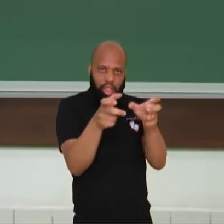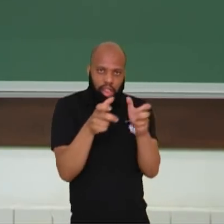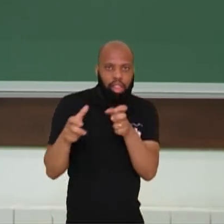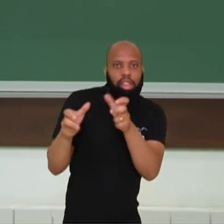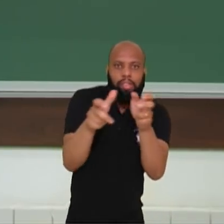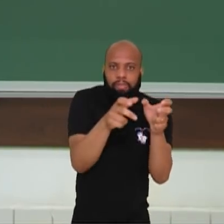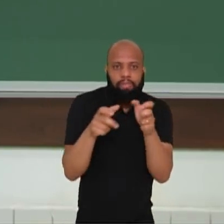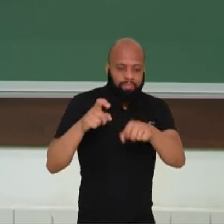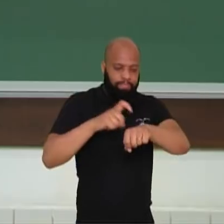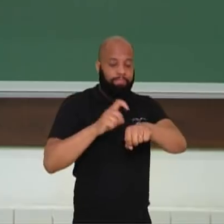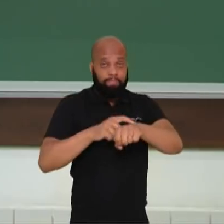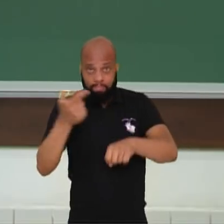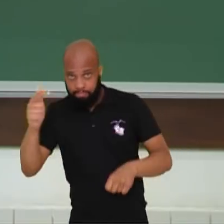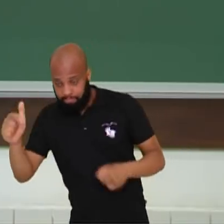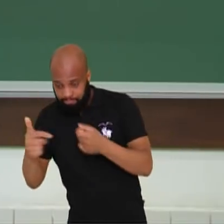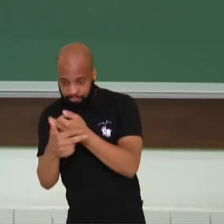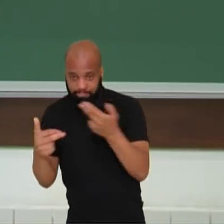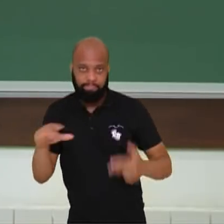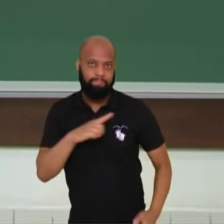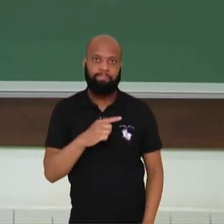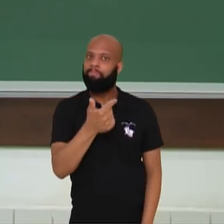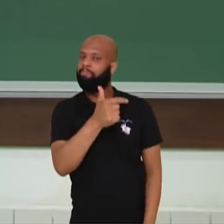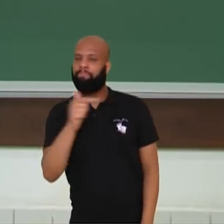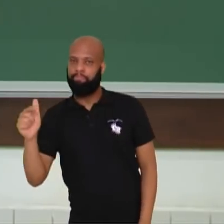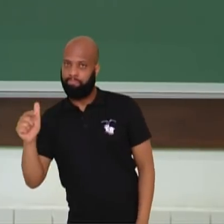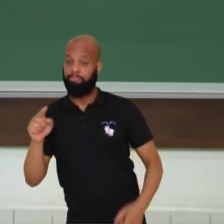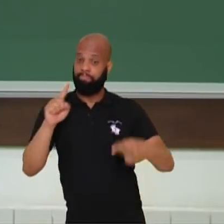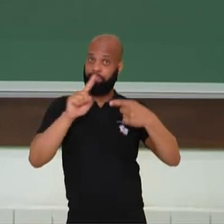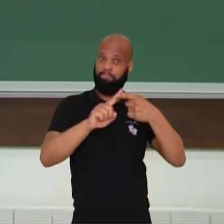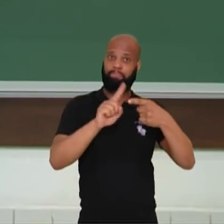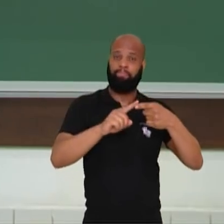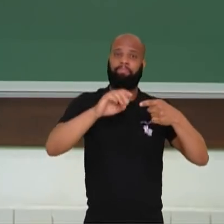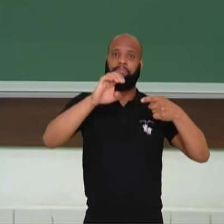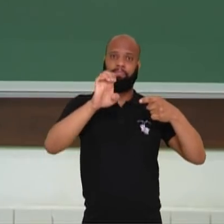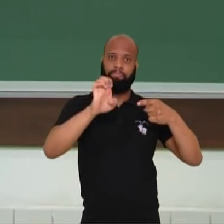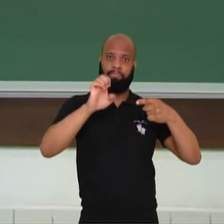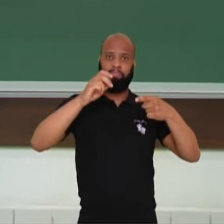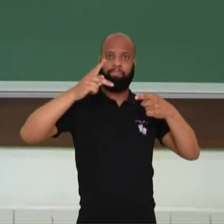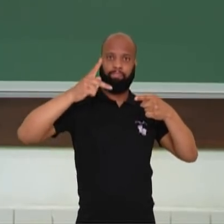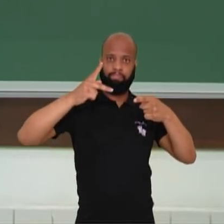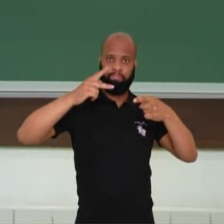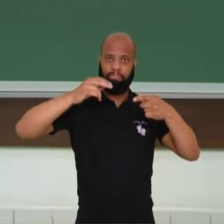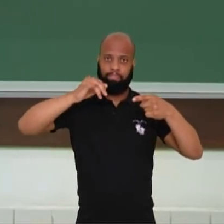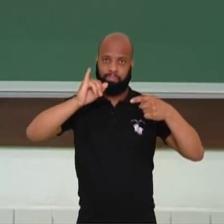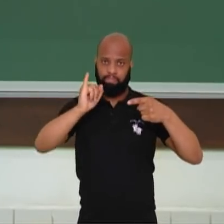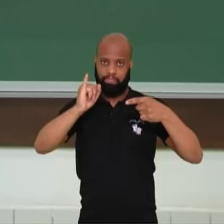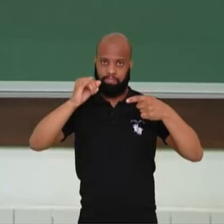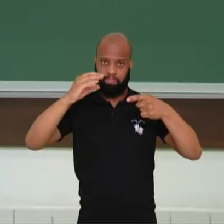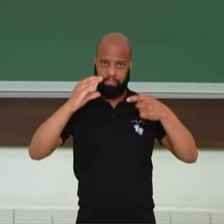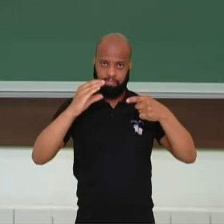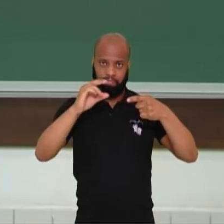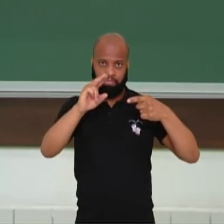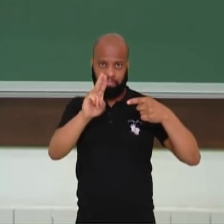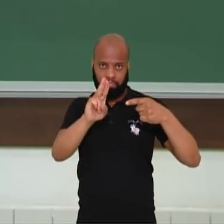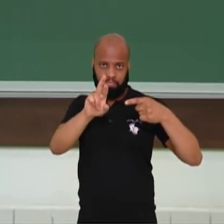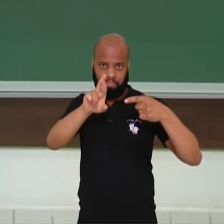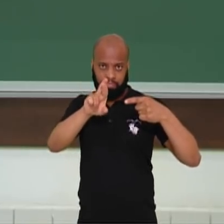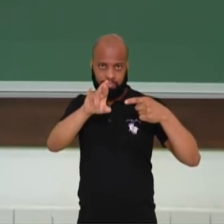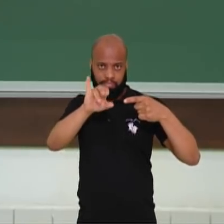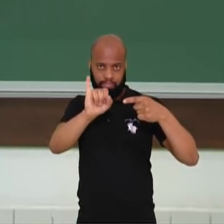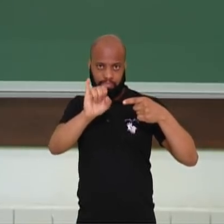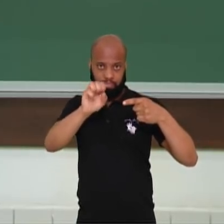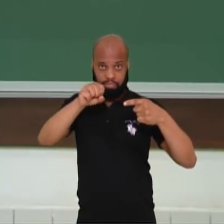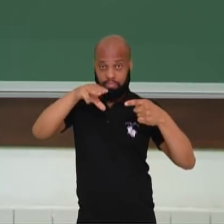você não vai ter tempo para outras atividades prazerosas e nem vai ter tempo de estudar, para fazer as atividades em casa,